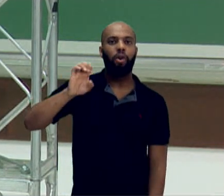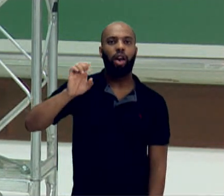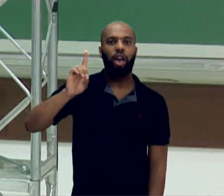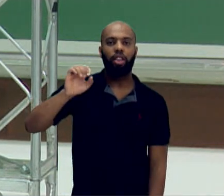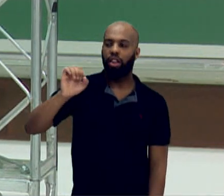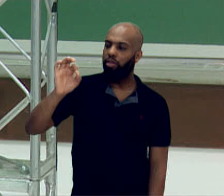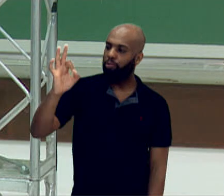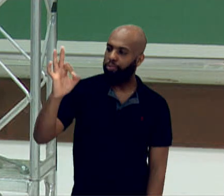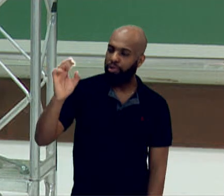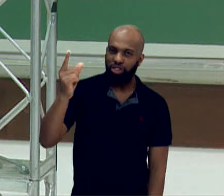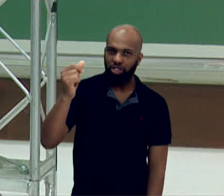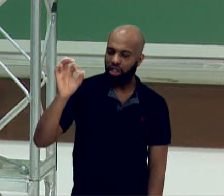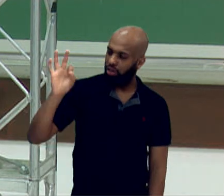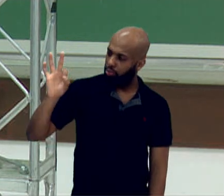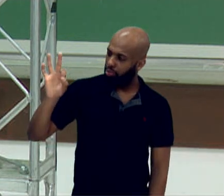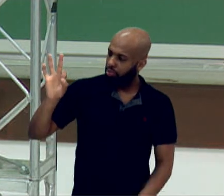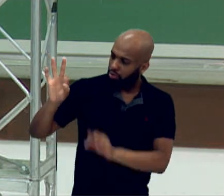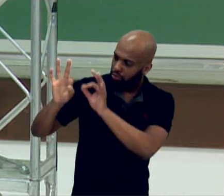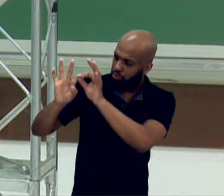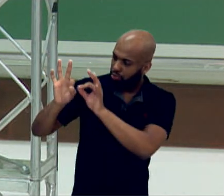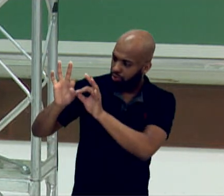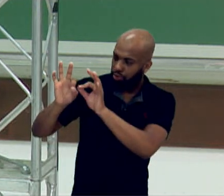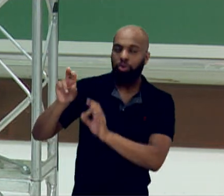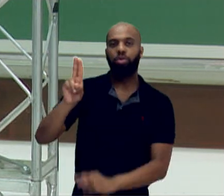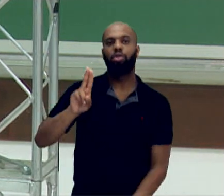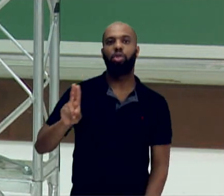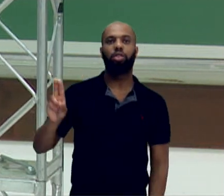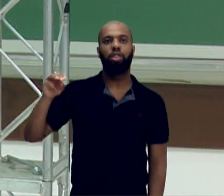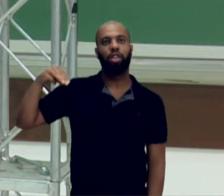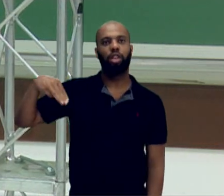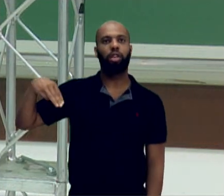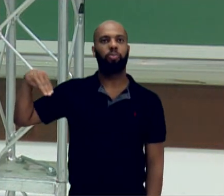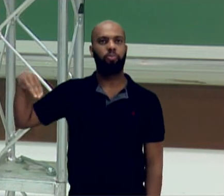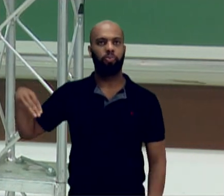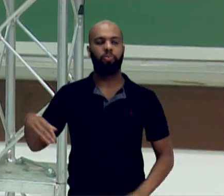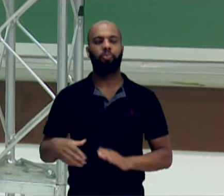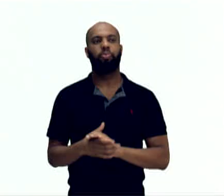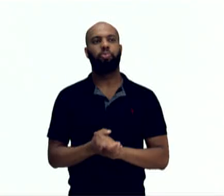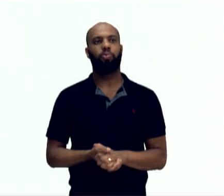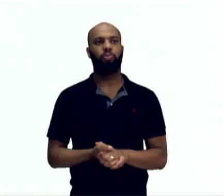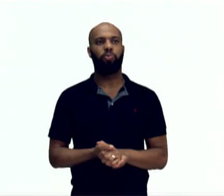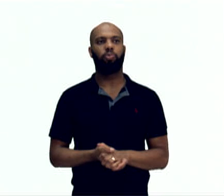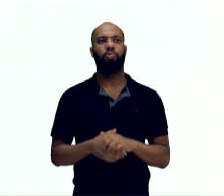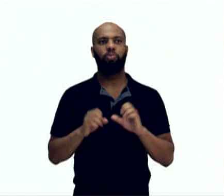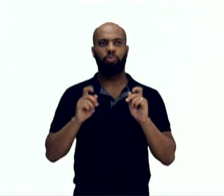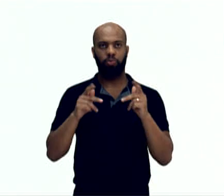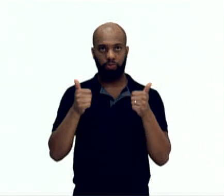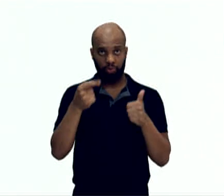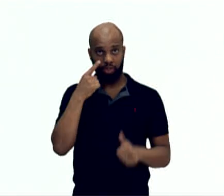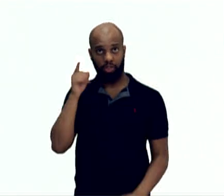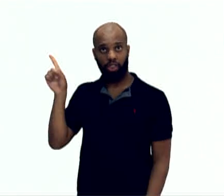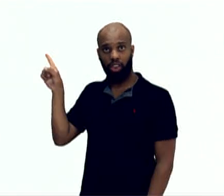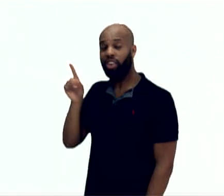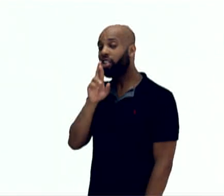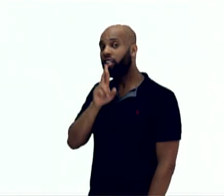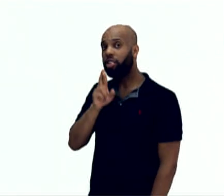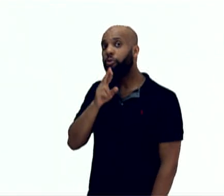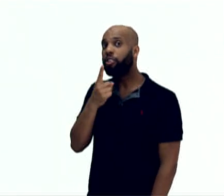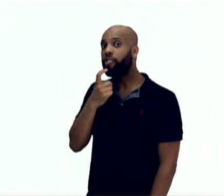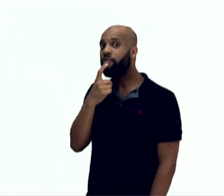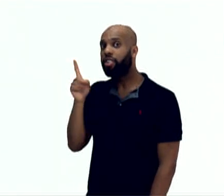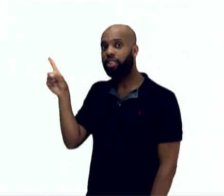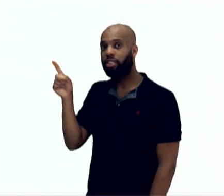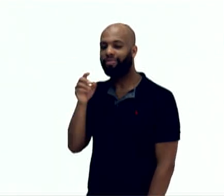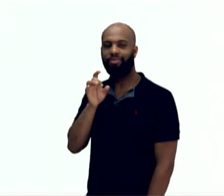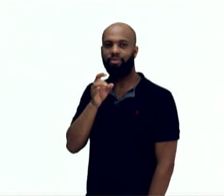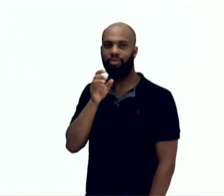né? Então eu vou usar o quê? O milímetro, tudo bem? Muito bem. Então olha lá as marcações das